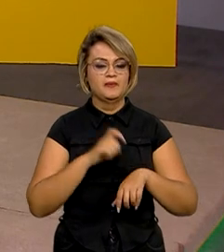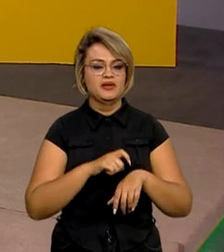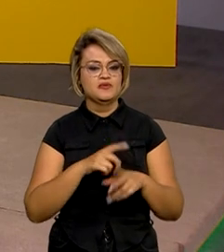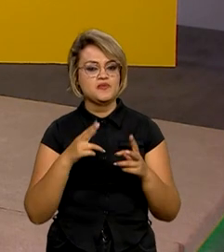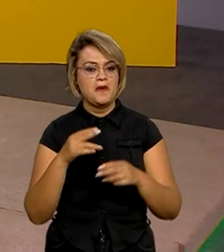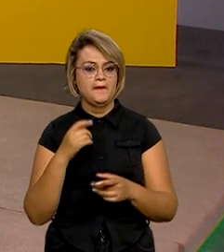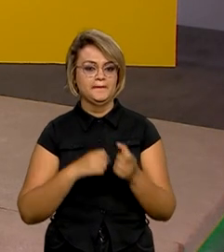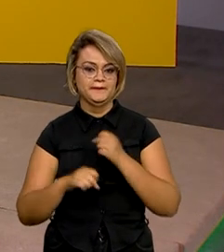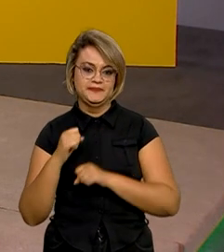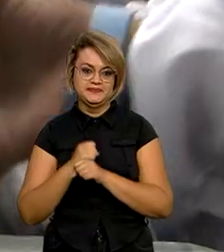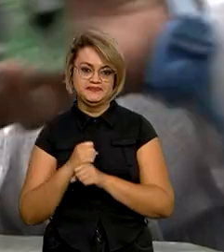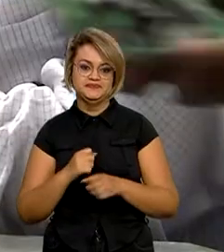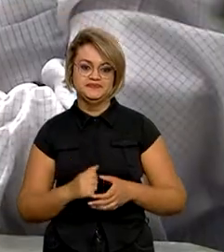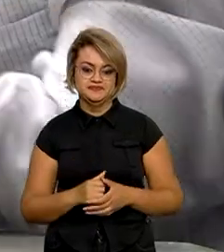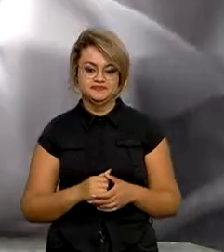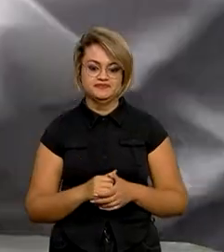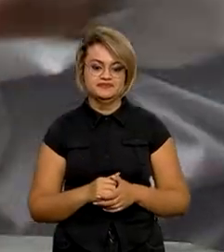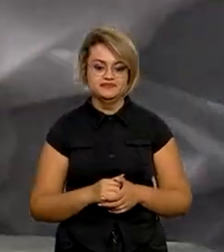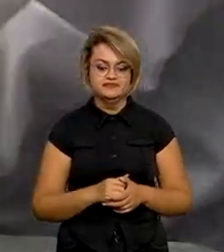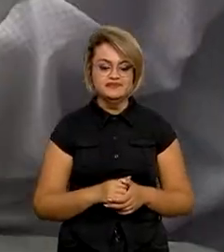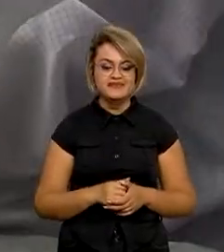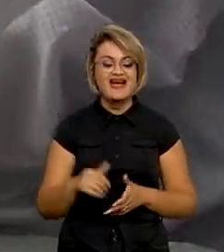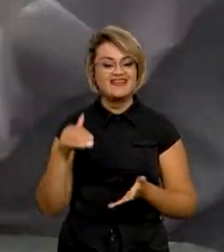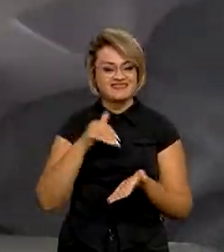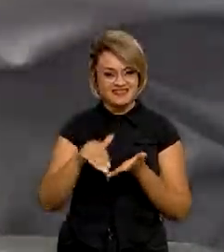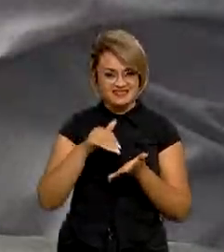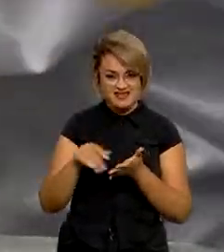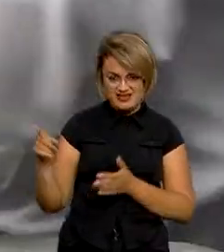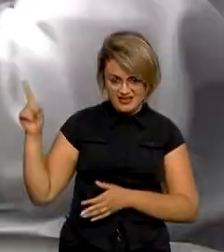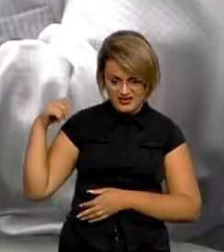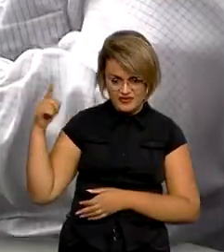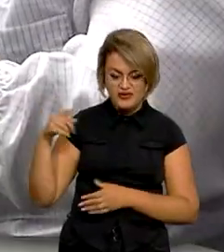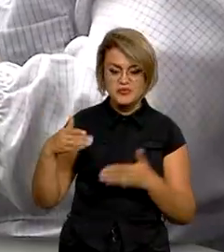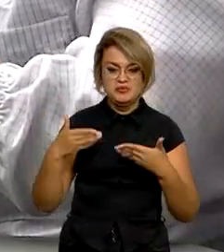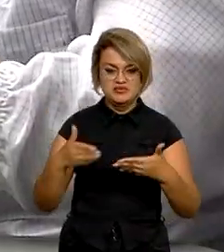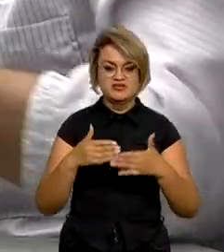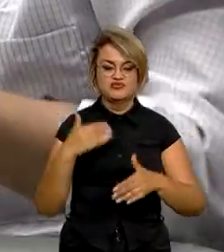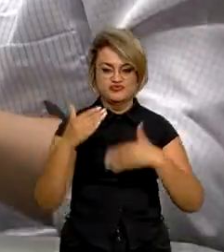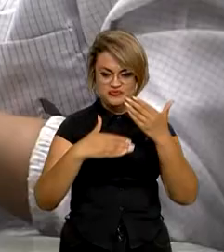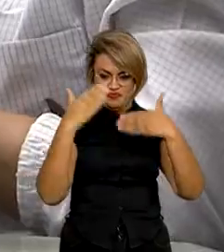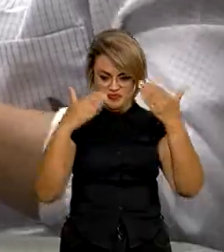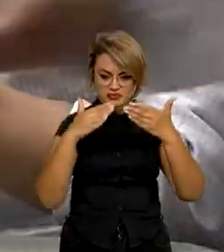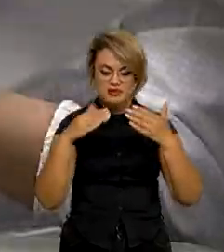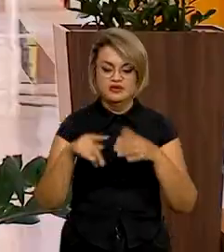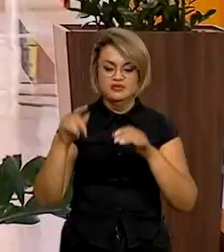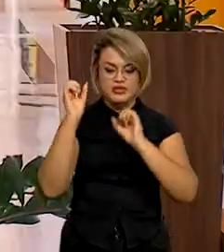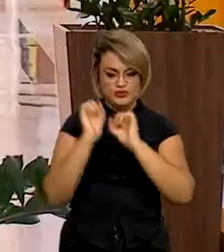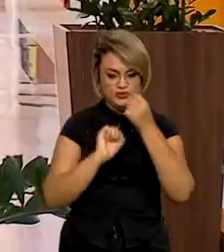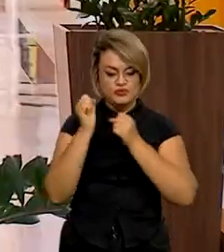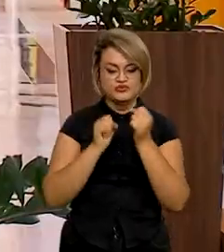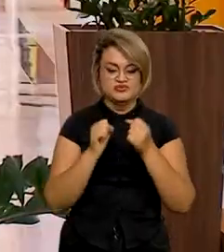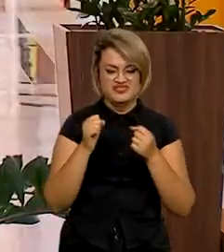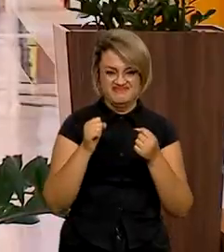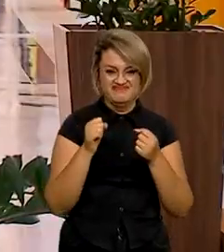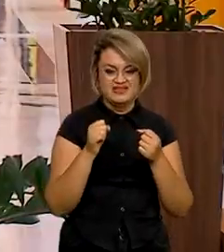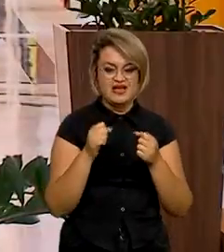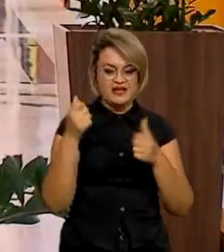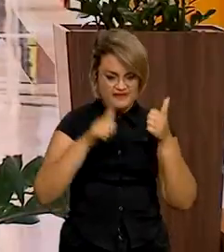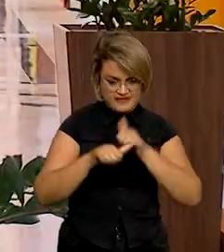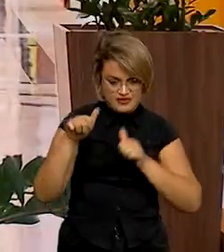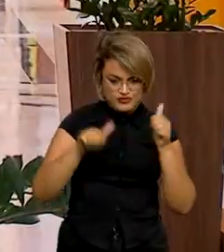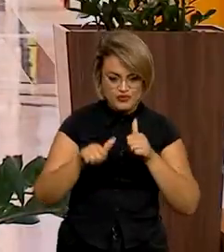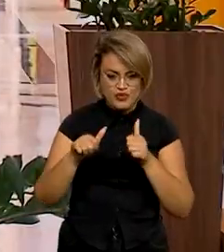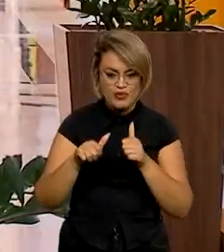do ano passado. Segundo a Secretaria de Comércio Exterior do Ministério do Desenvolvimento, Indústria, Comércio e Serviços,